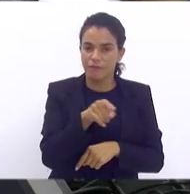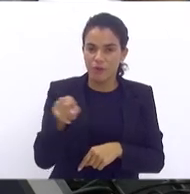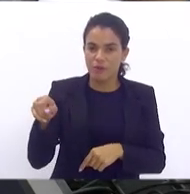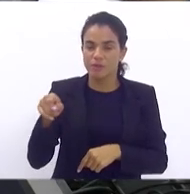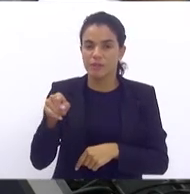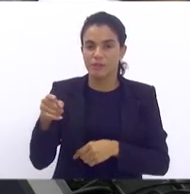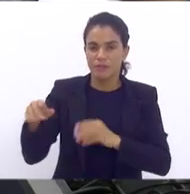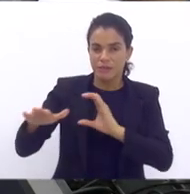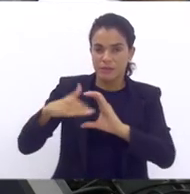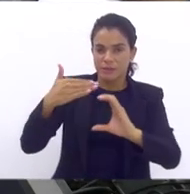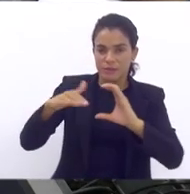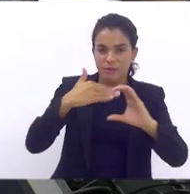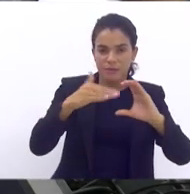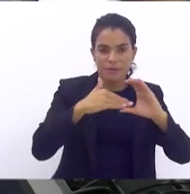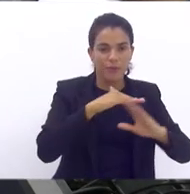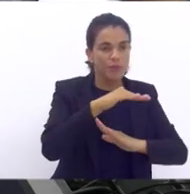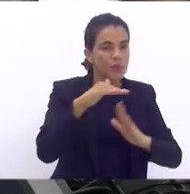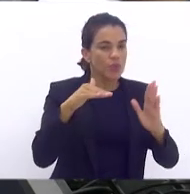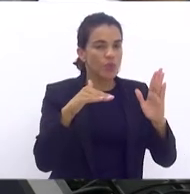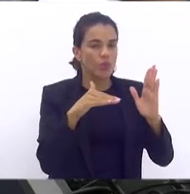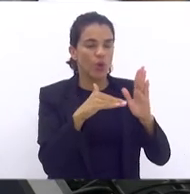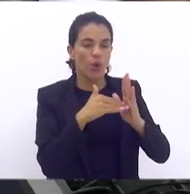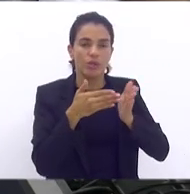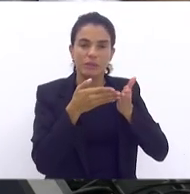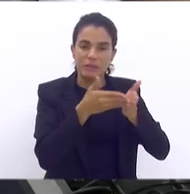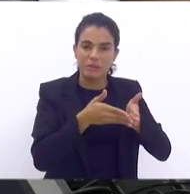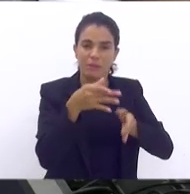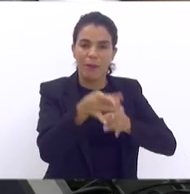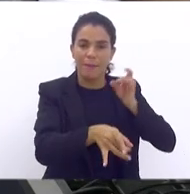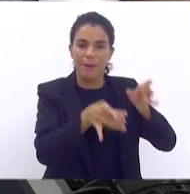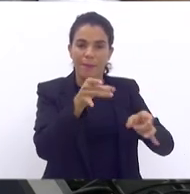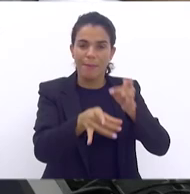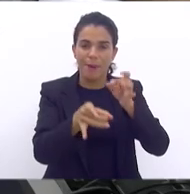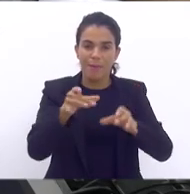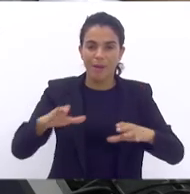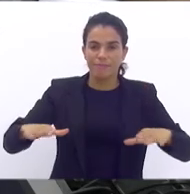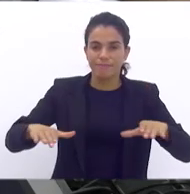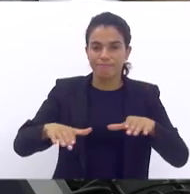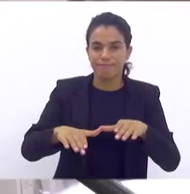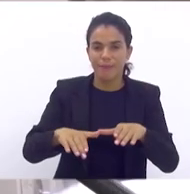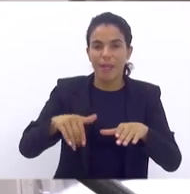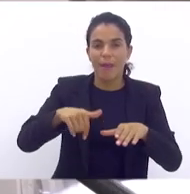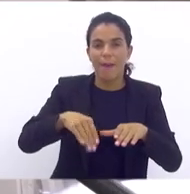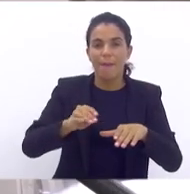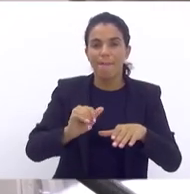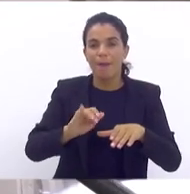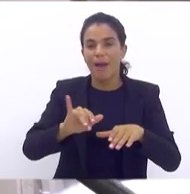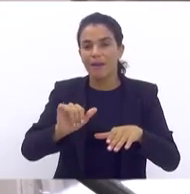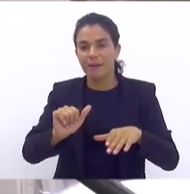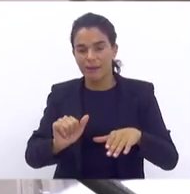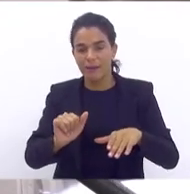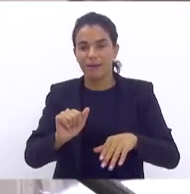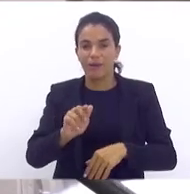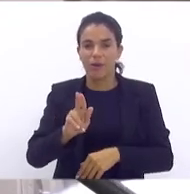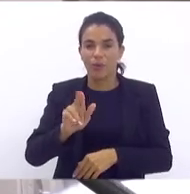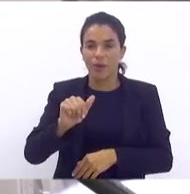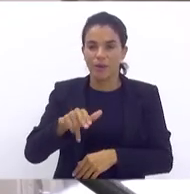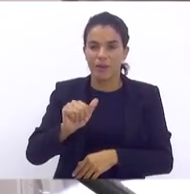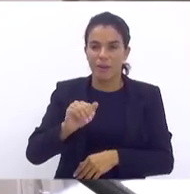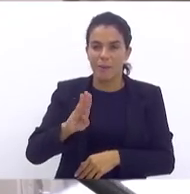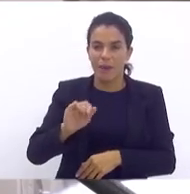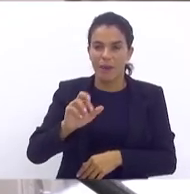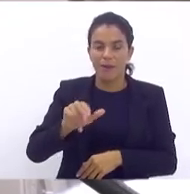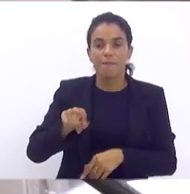enviassem todas as embarcações abandonadas na Baía de Guanabara com material reprográfico, assim